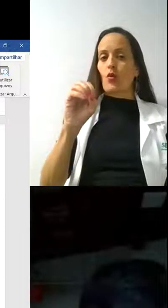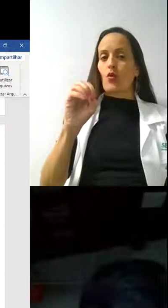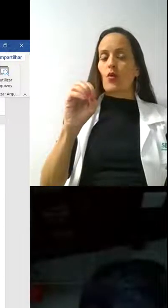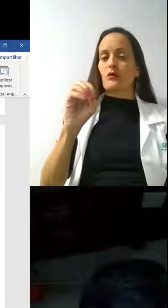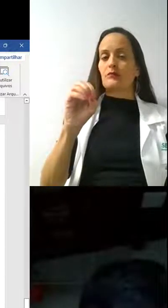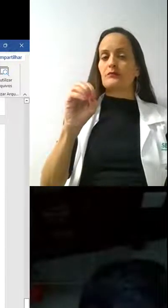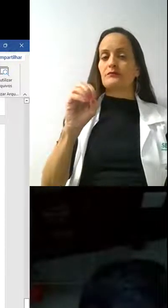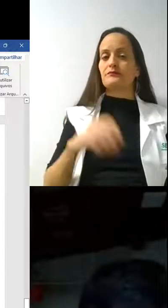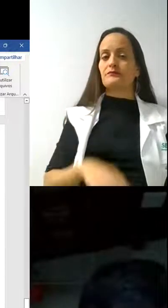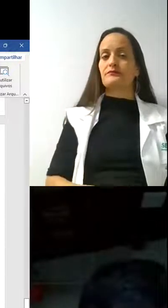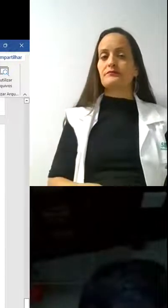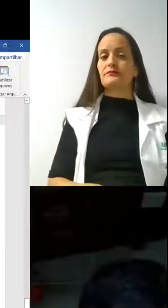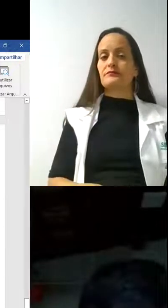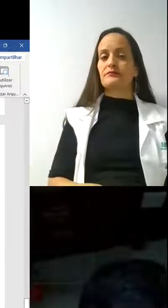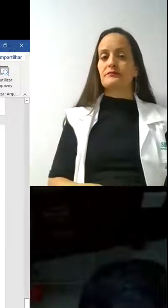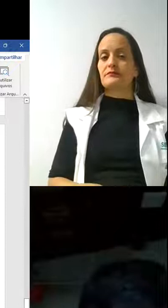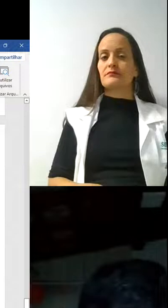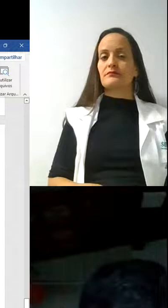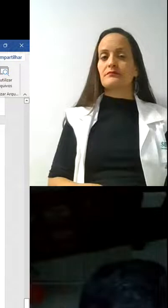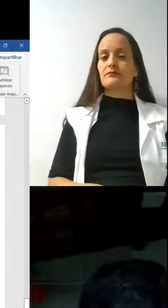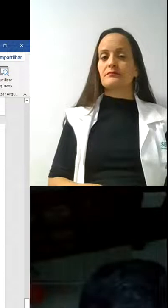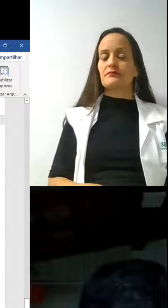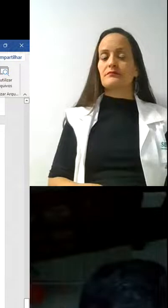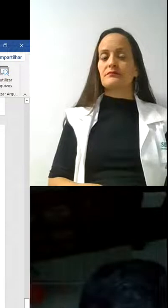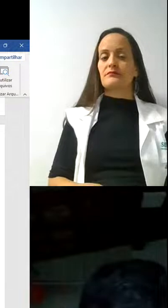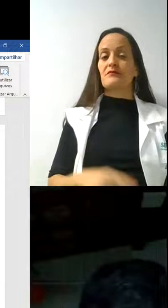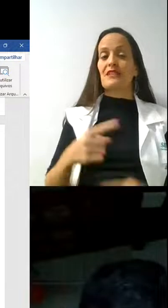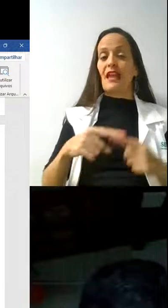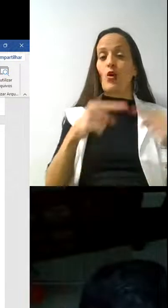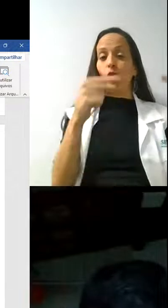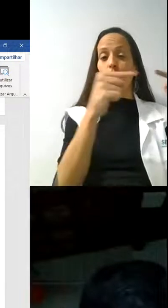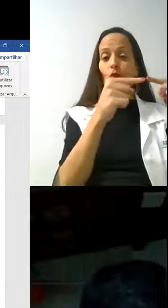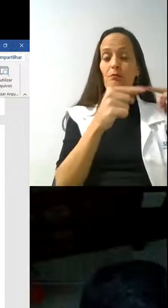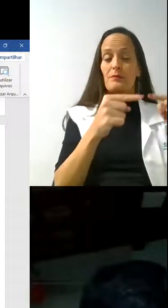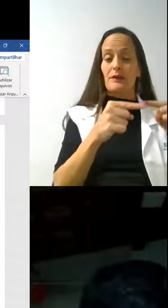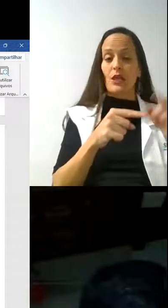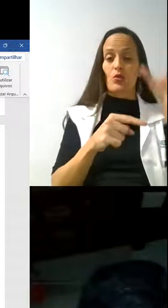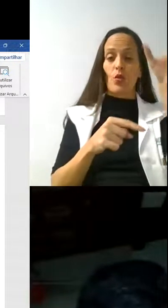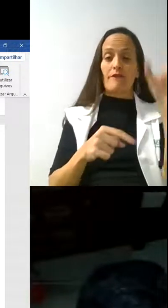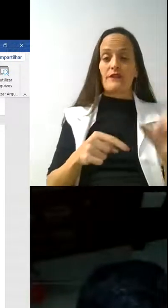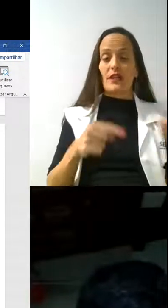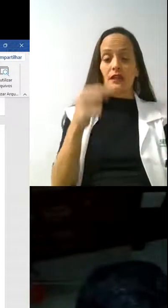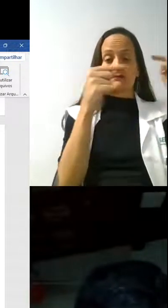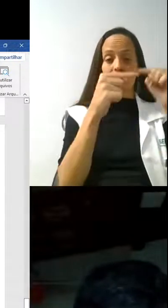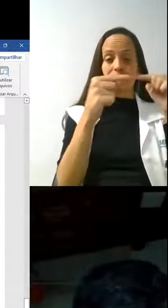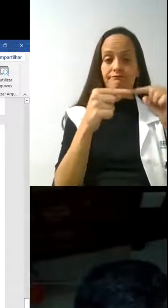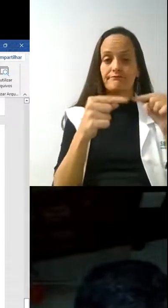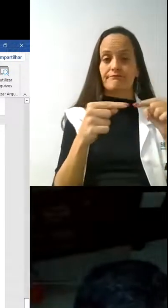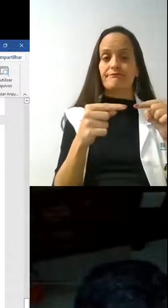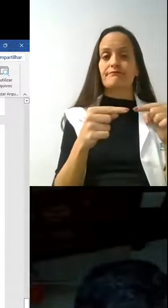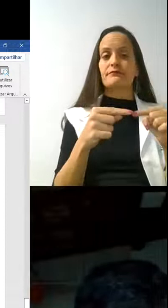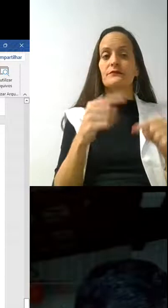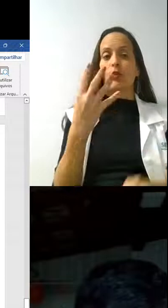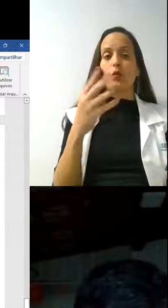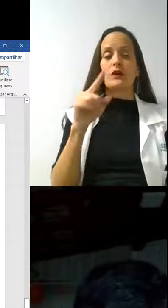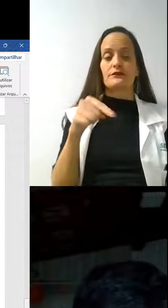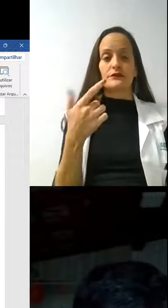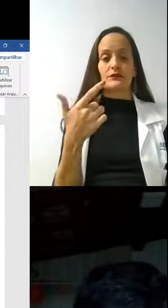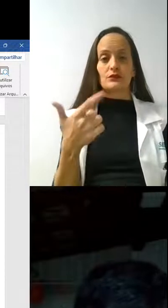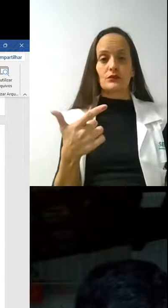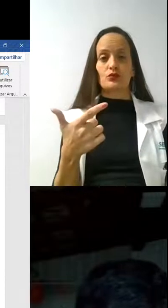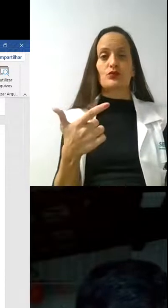8.400 milímetros. Aqui vai ser 840 centímetros. E aqui vai